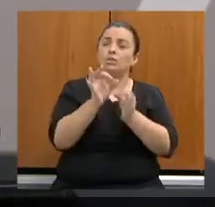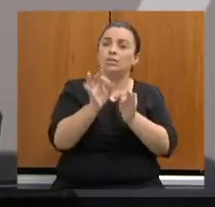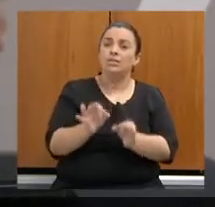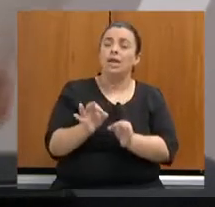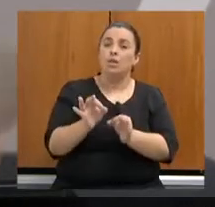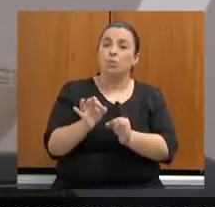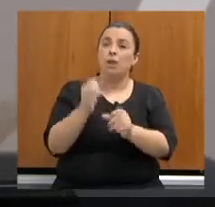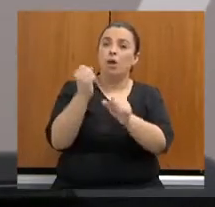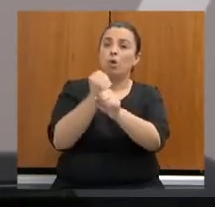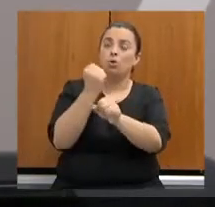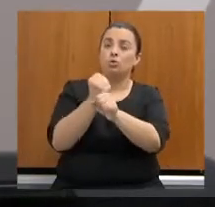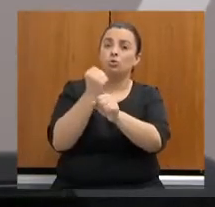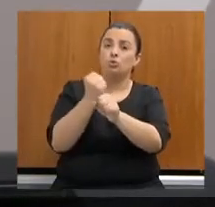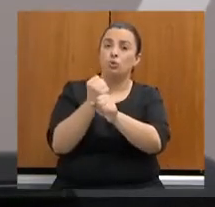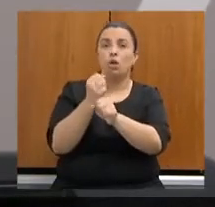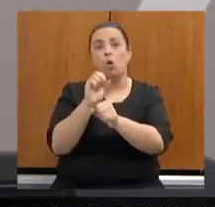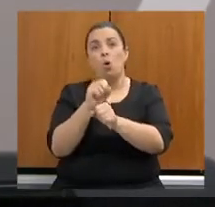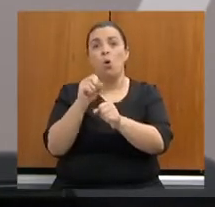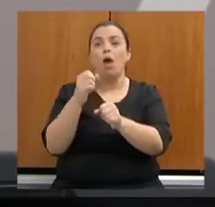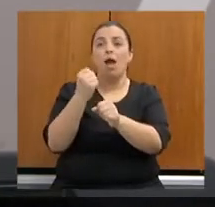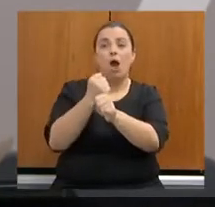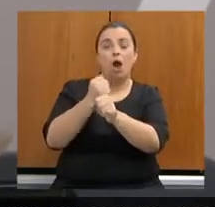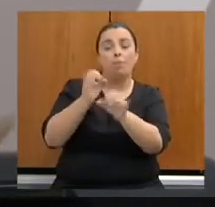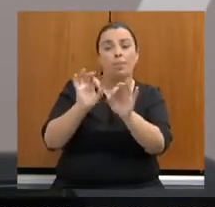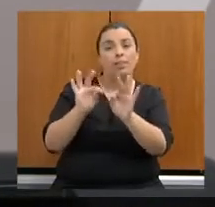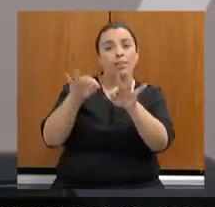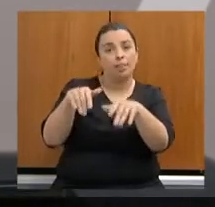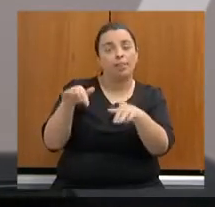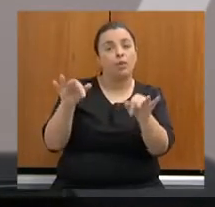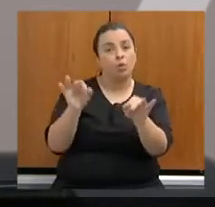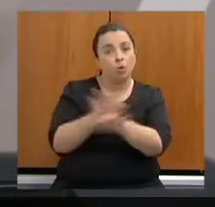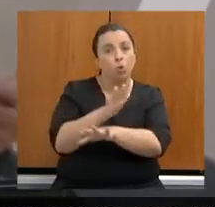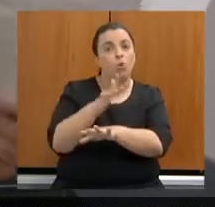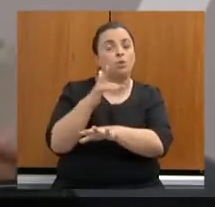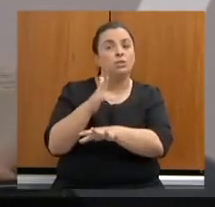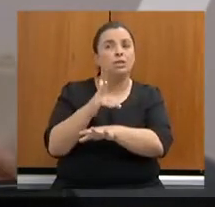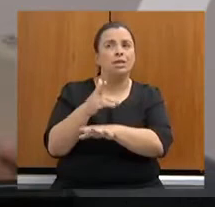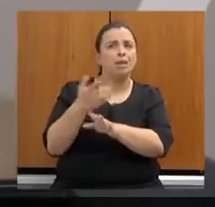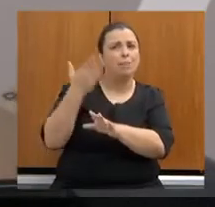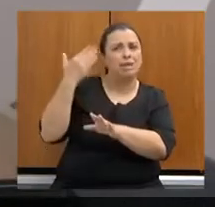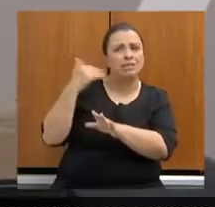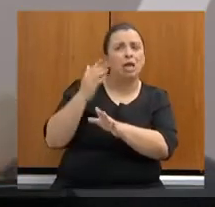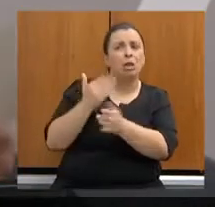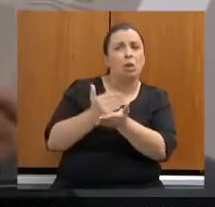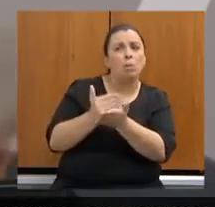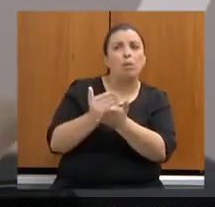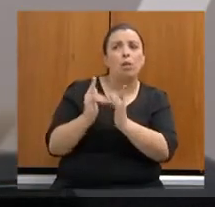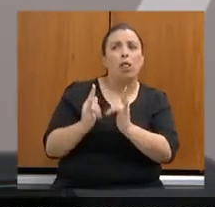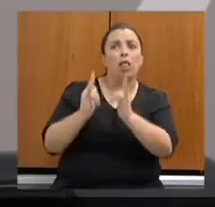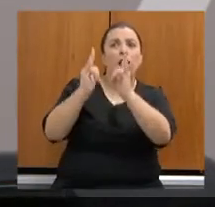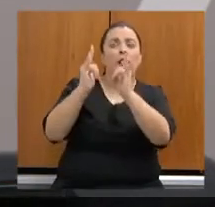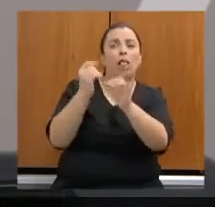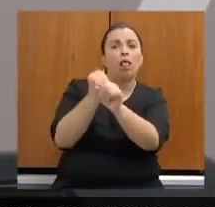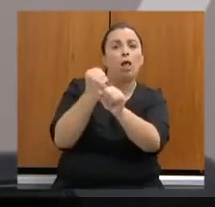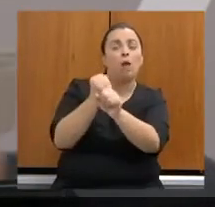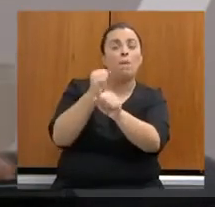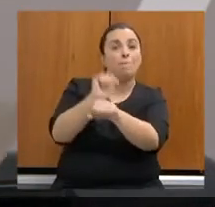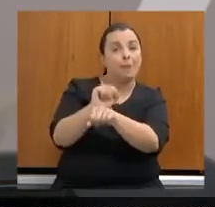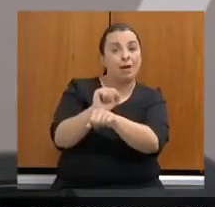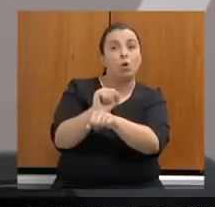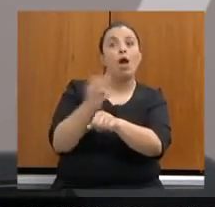que começaram a ser feitos né e Não vimos uma compensação